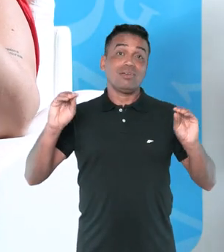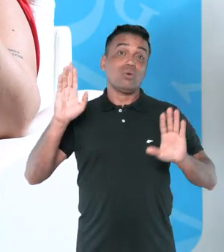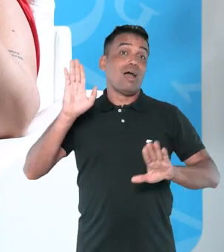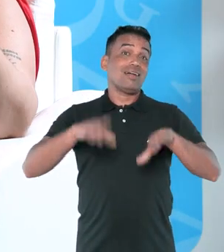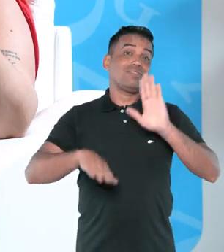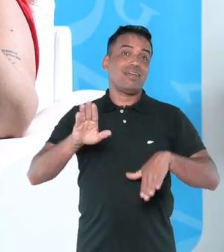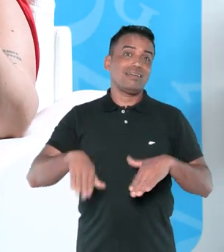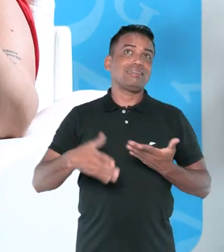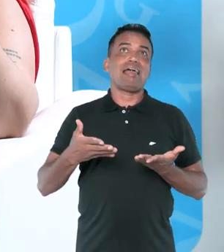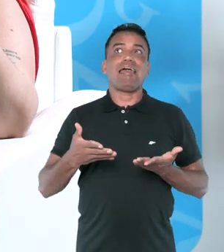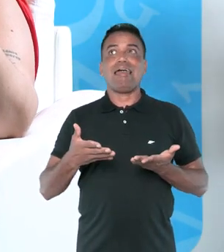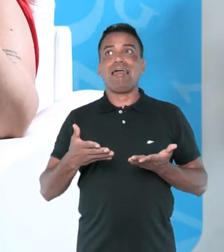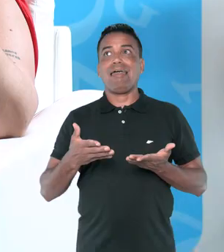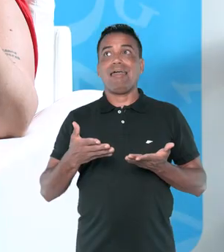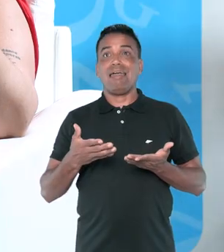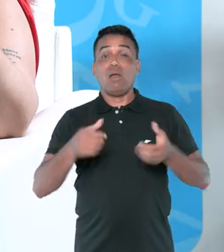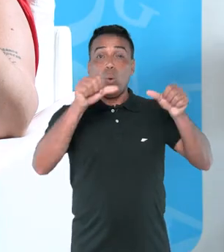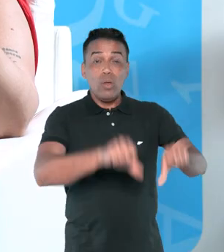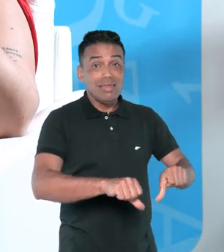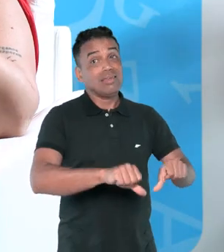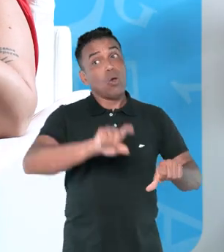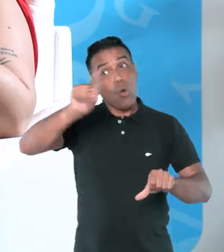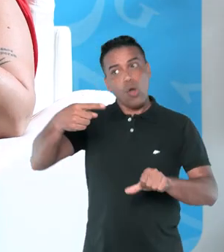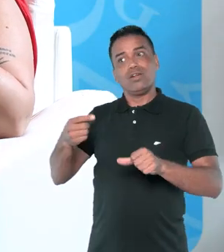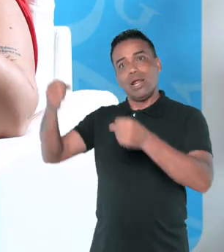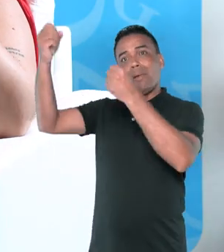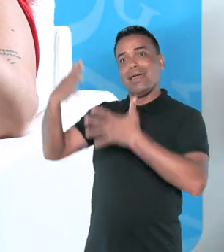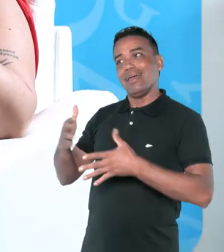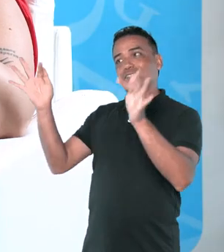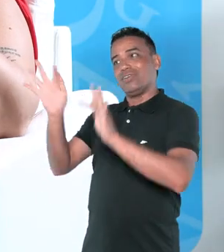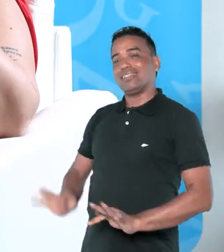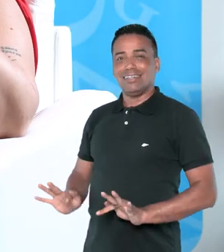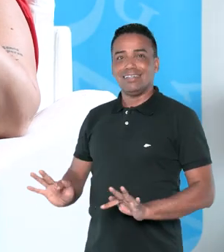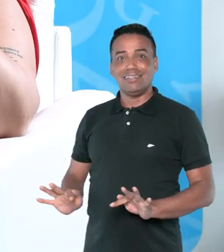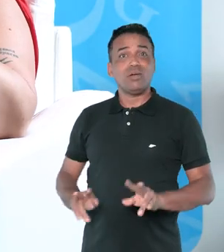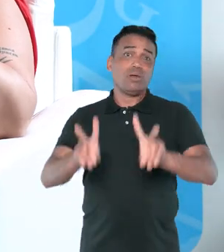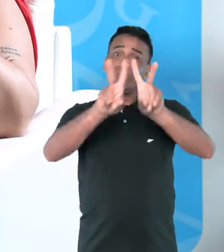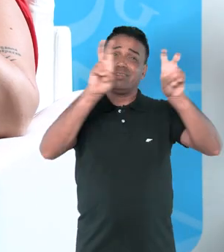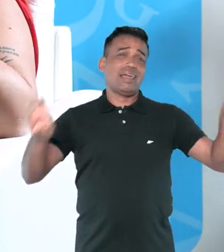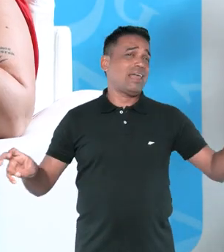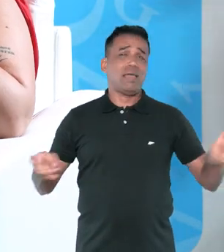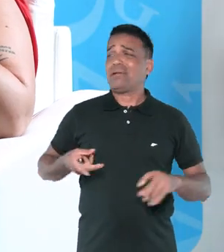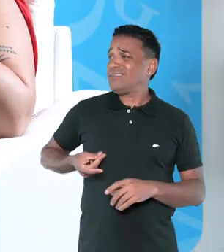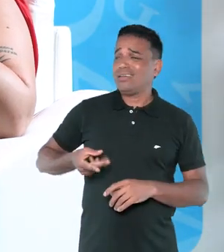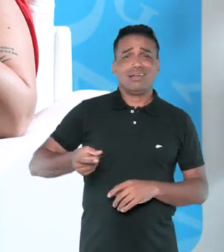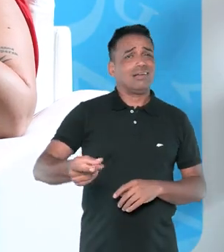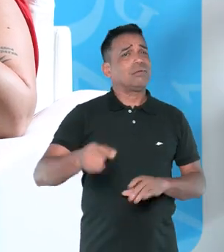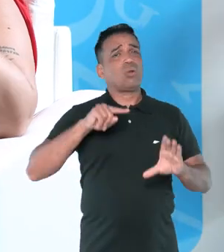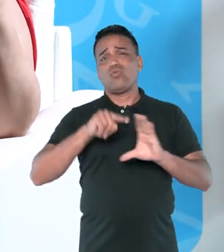e, às vezes, é uma felicidade, uma bênção. E é um assunto muito demorado, assim, muito profundo para a gente